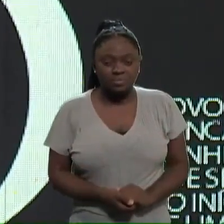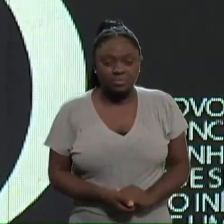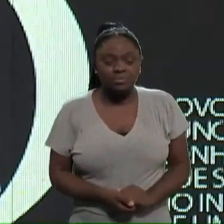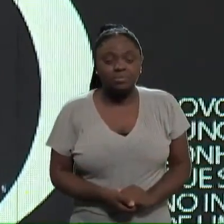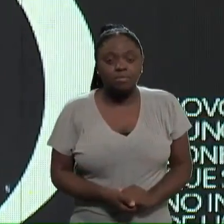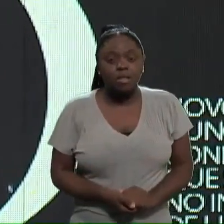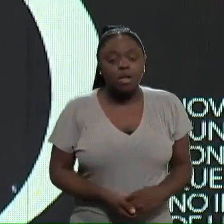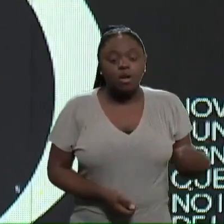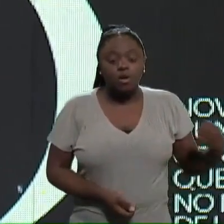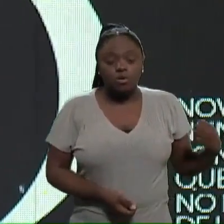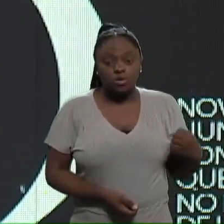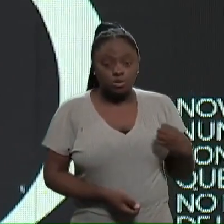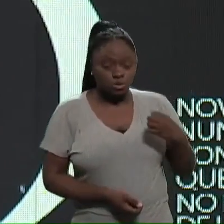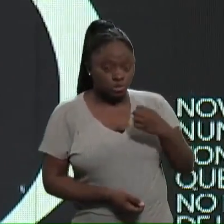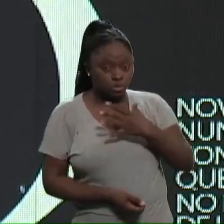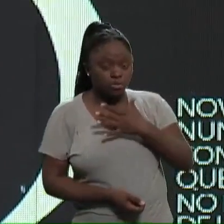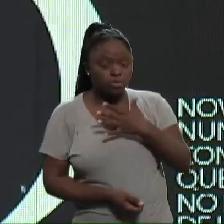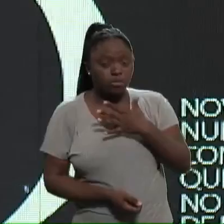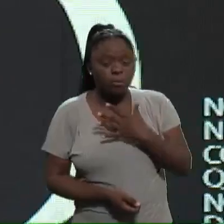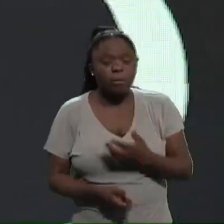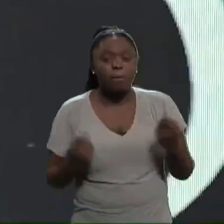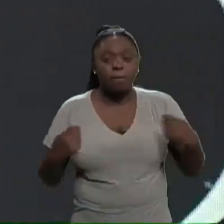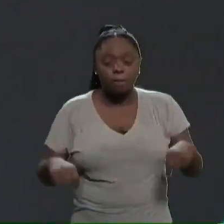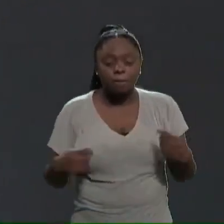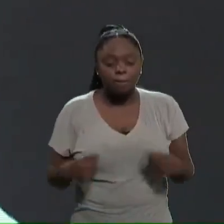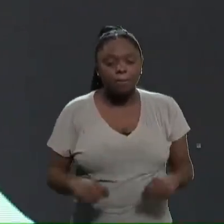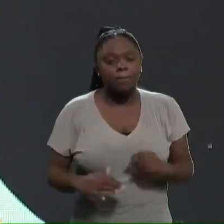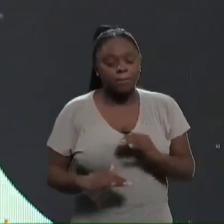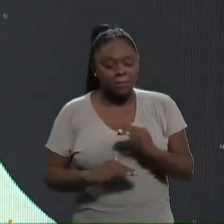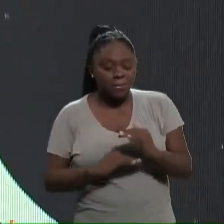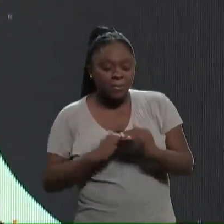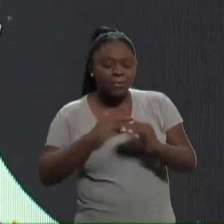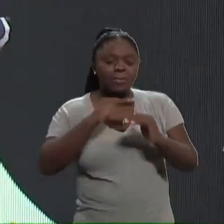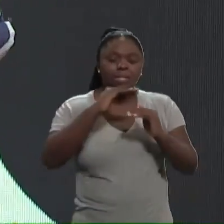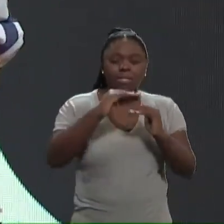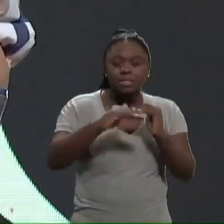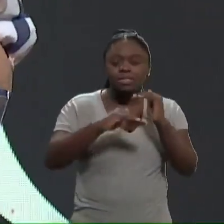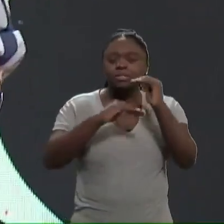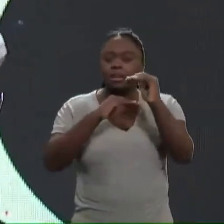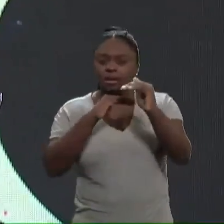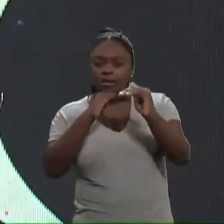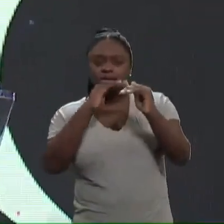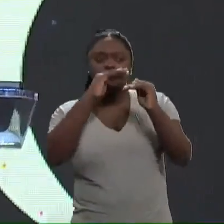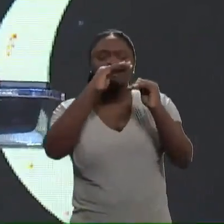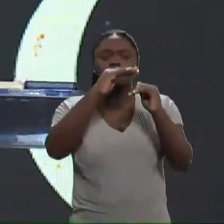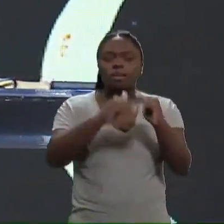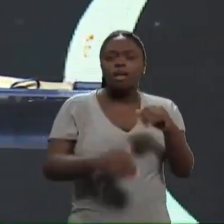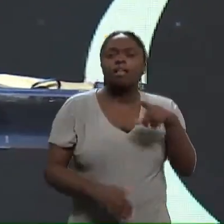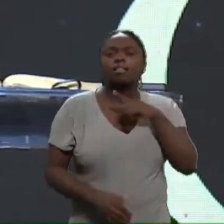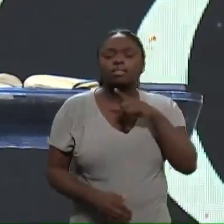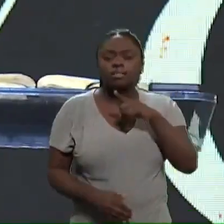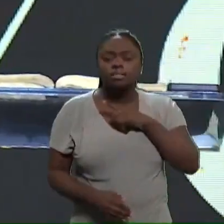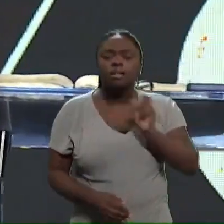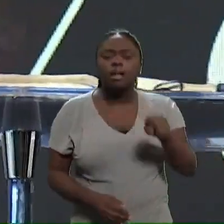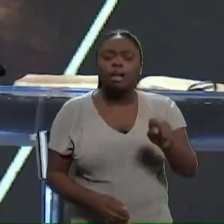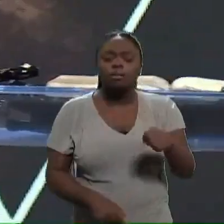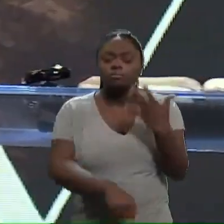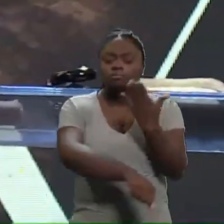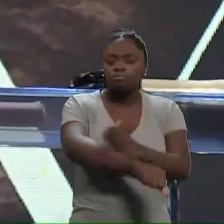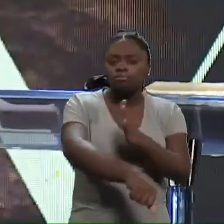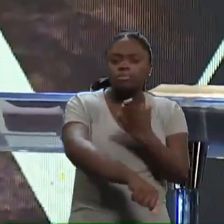Vou falar melhor, o novo requer processo. Vou falar melhor, existe um